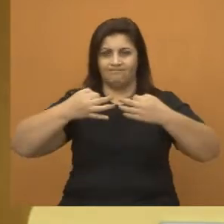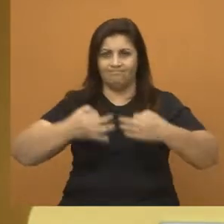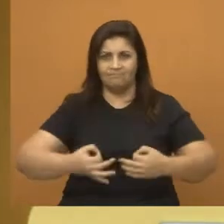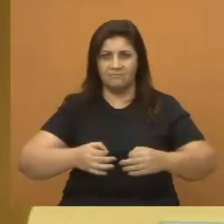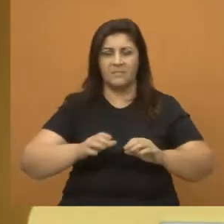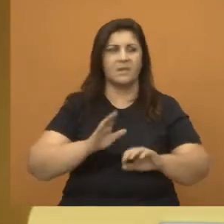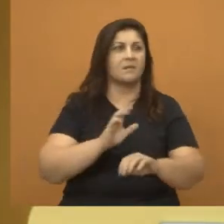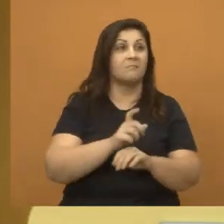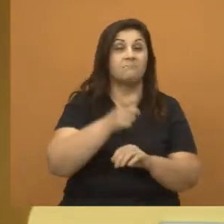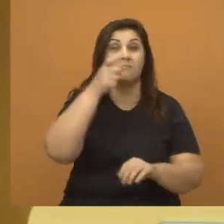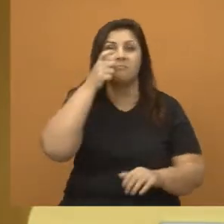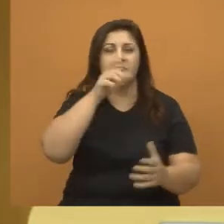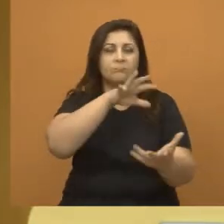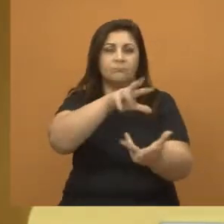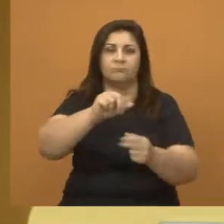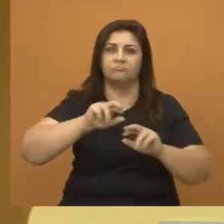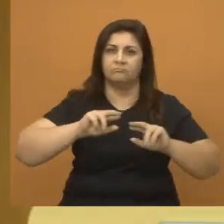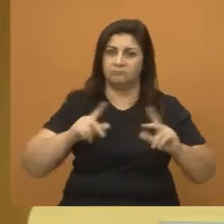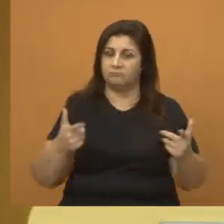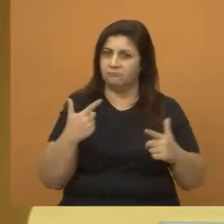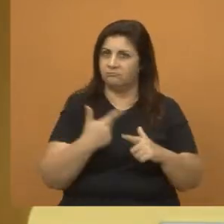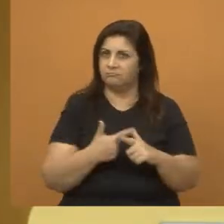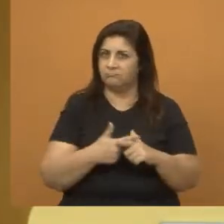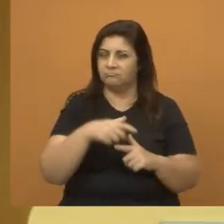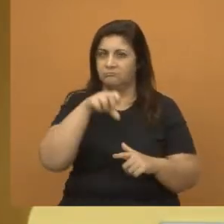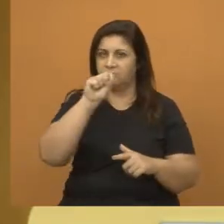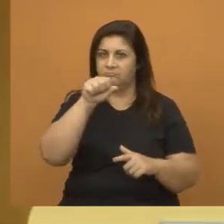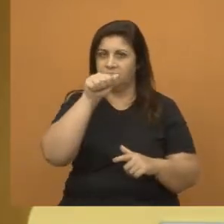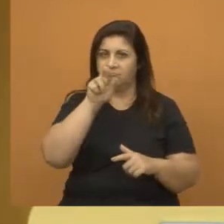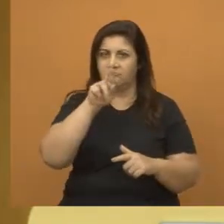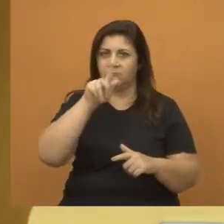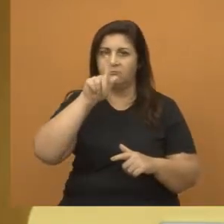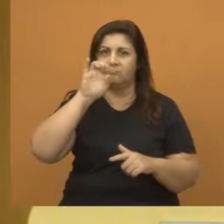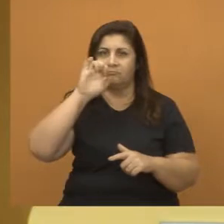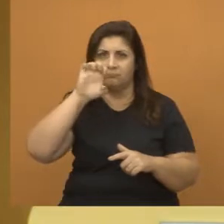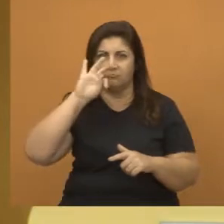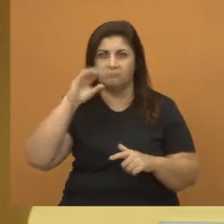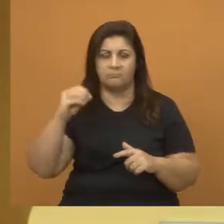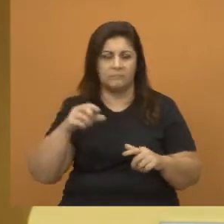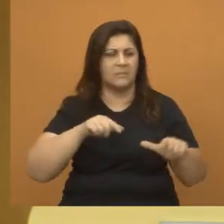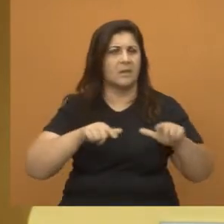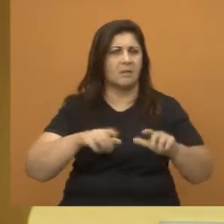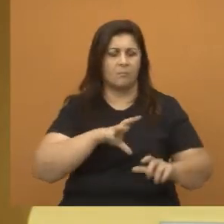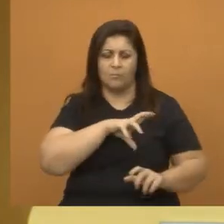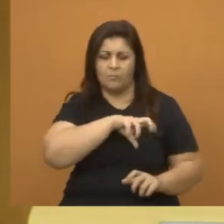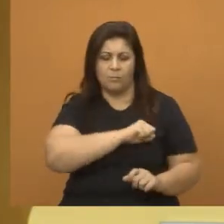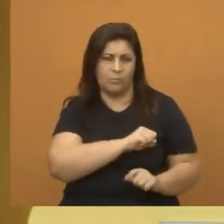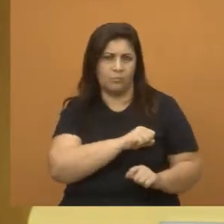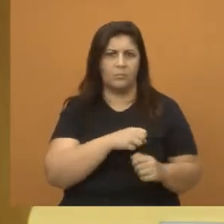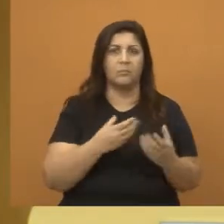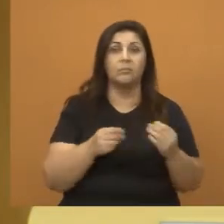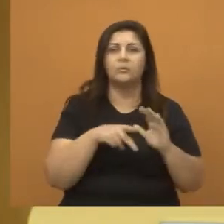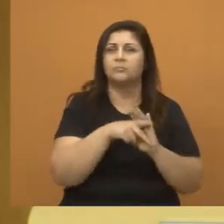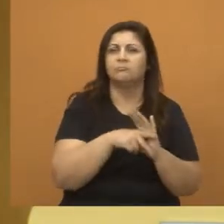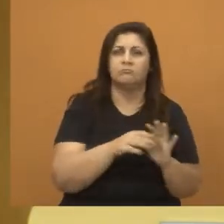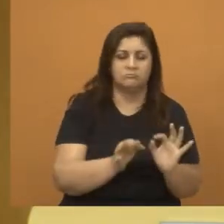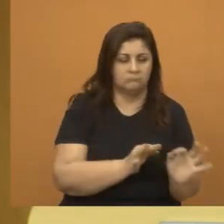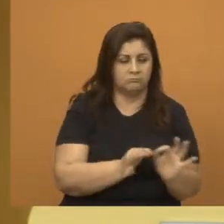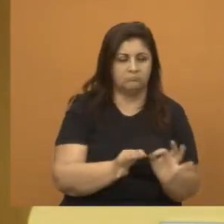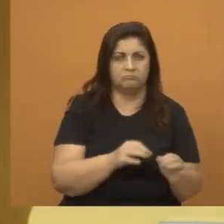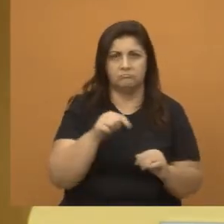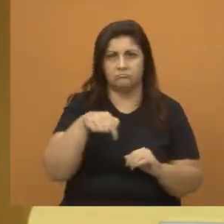encarar o mundo porque o sargento faz com carinho com amor e vários projetos que exerce na nossa cidade